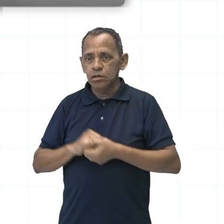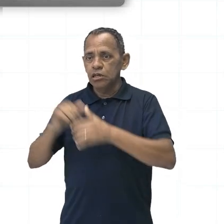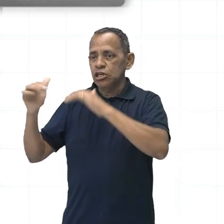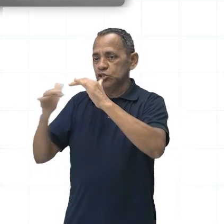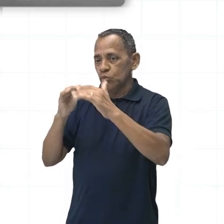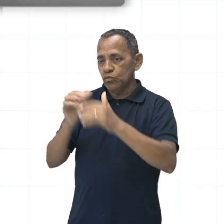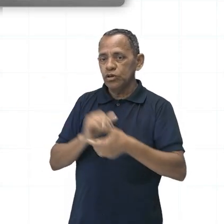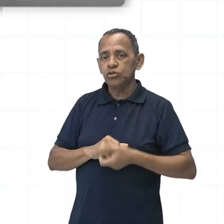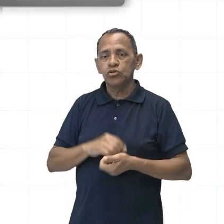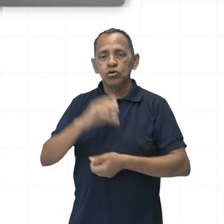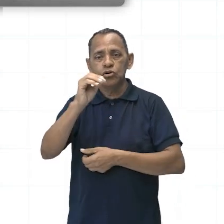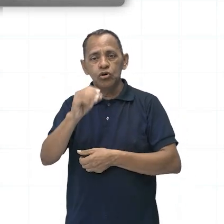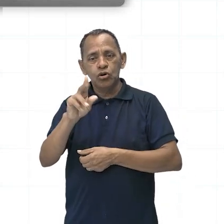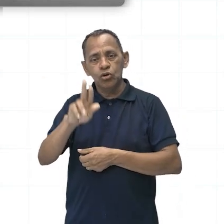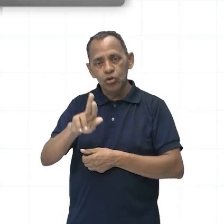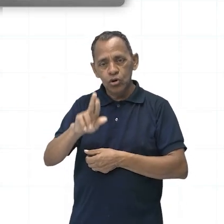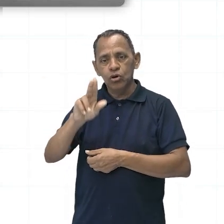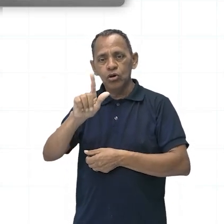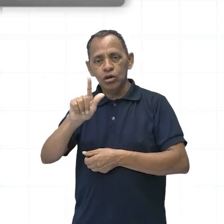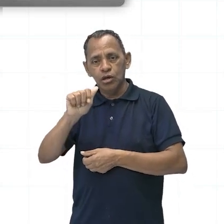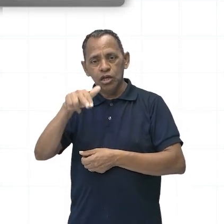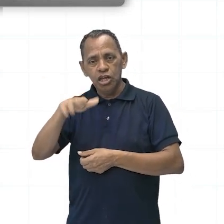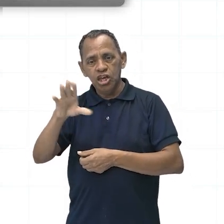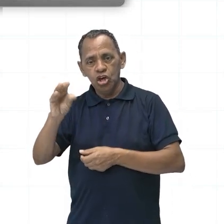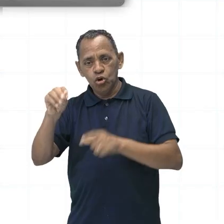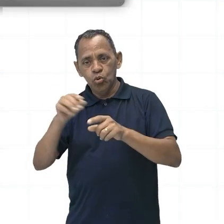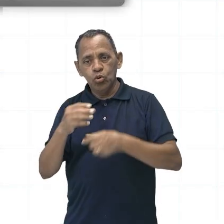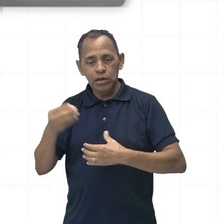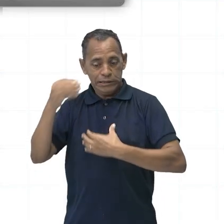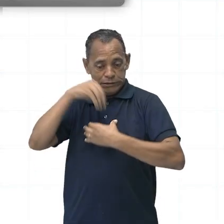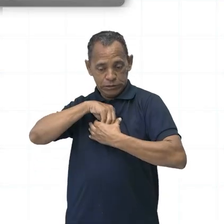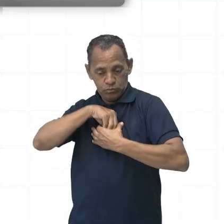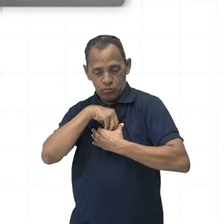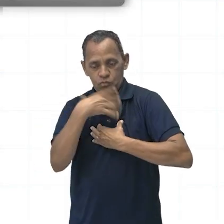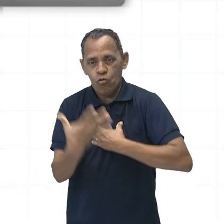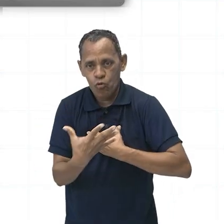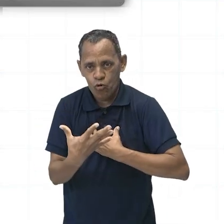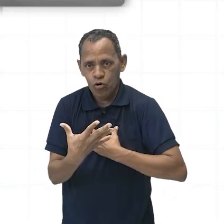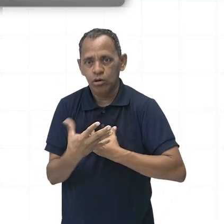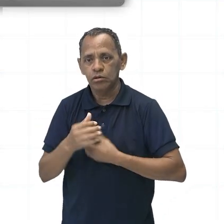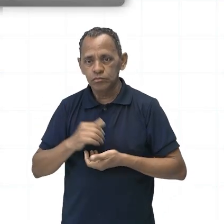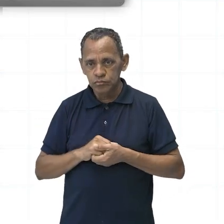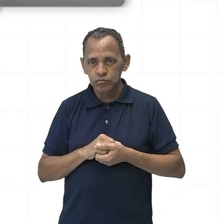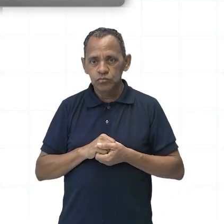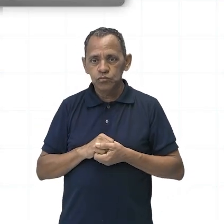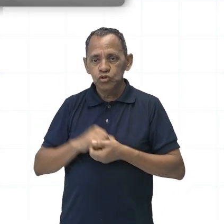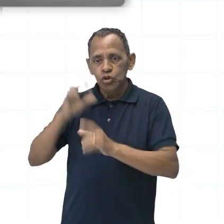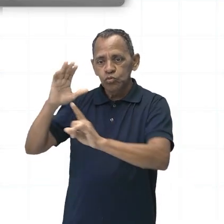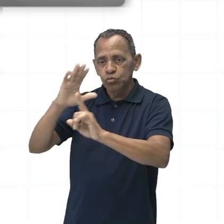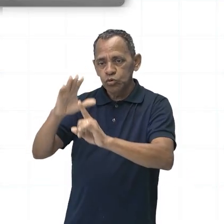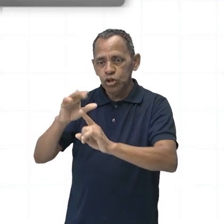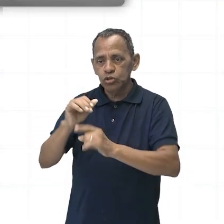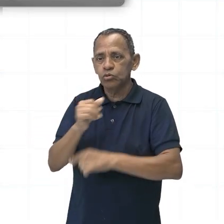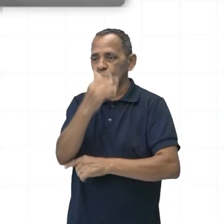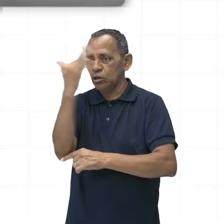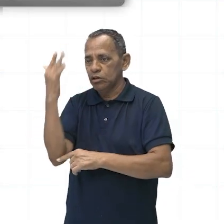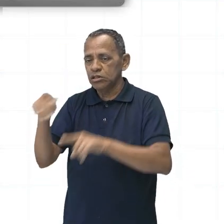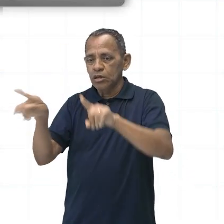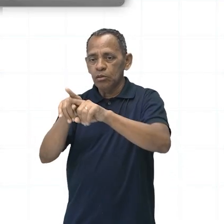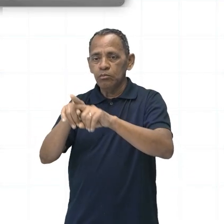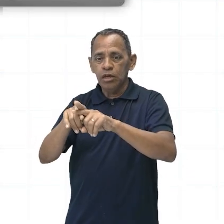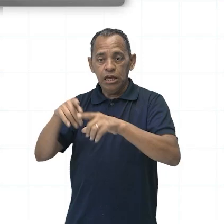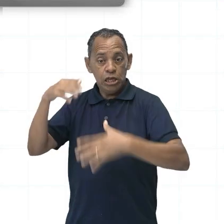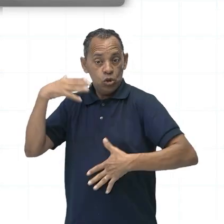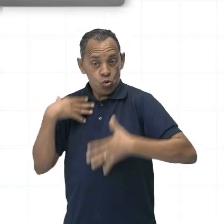orgânico, que é de dentro para fora, né? Os movimentos são inspirados pela natureza e pela anatomia do corpo humano,